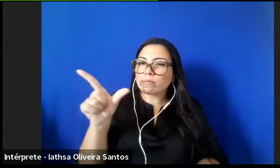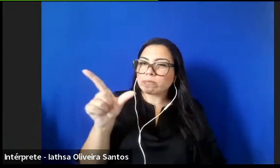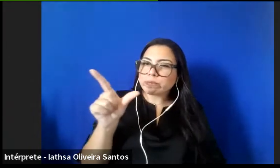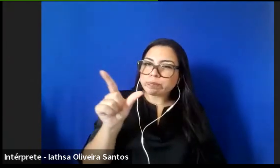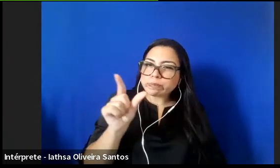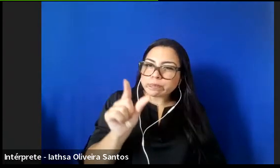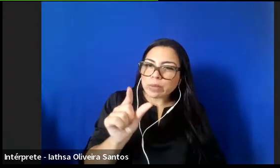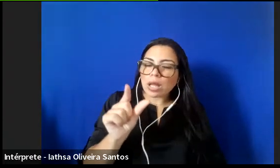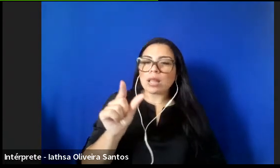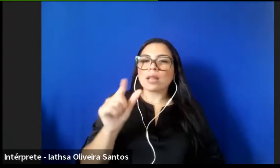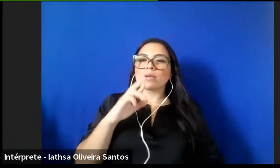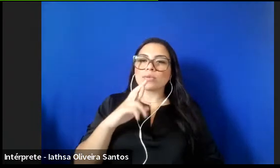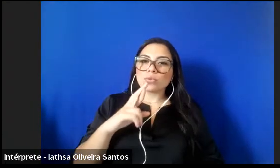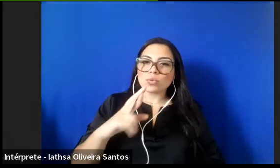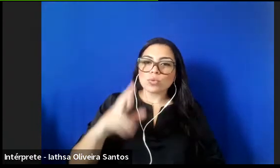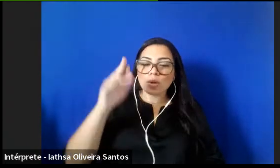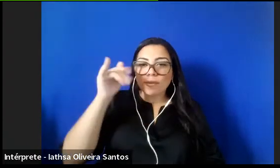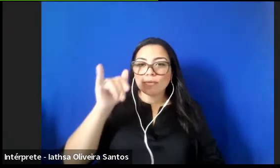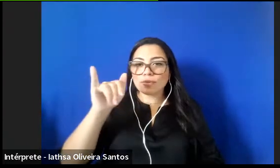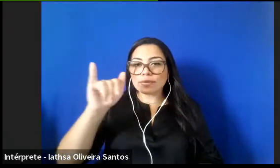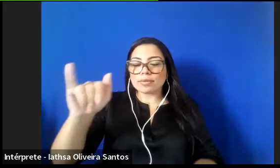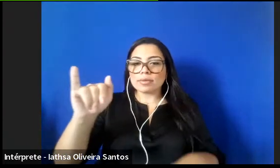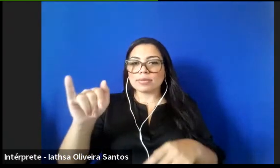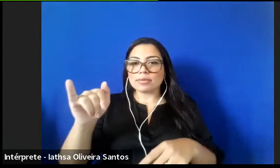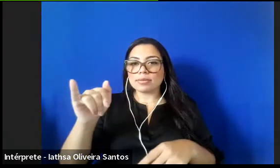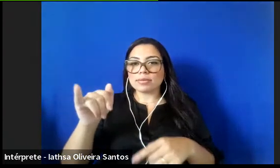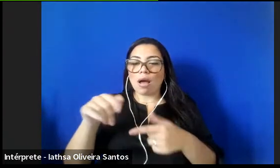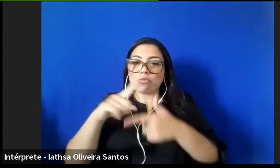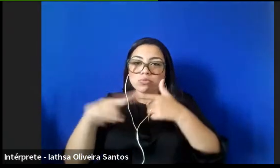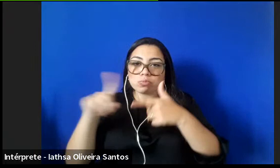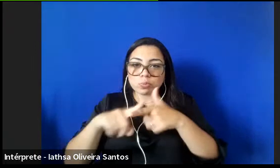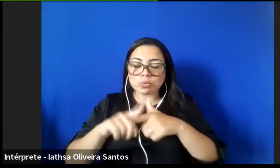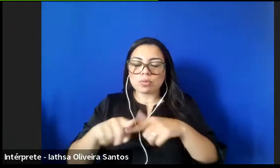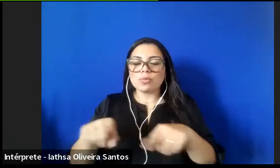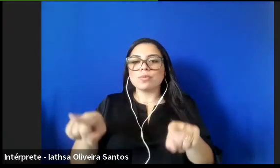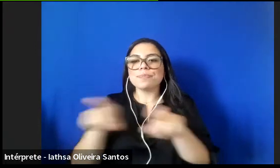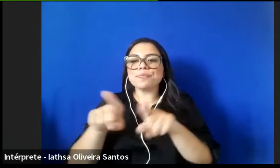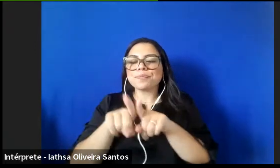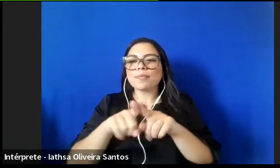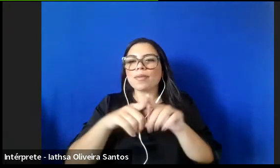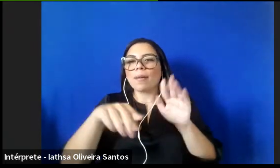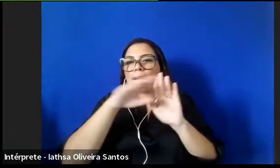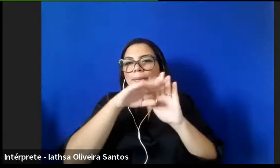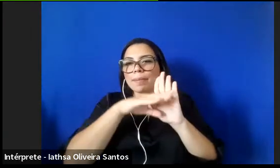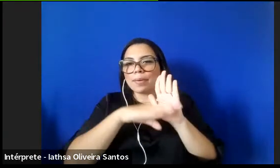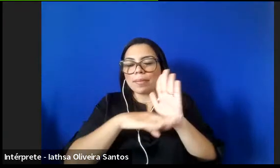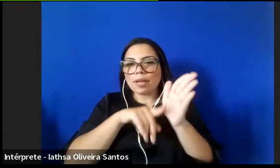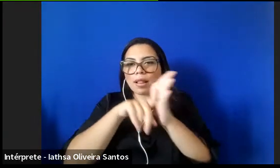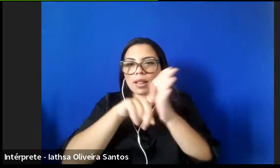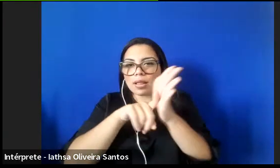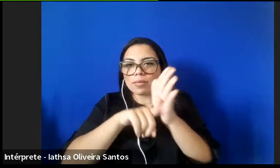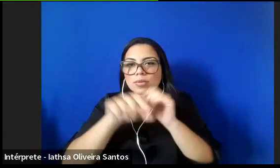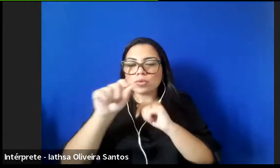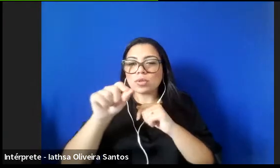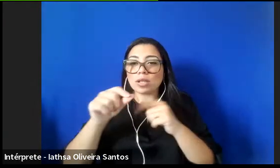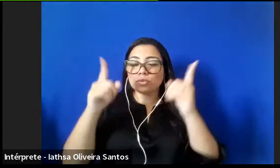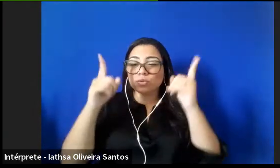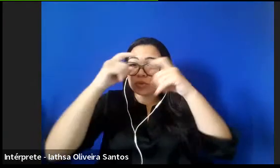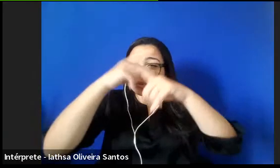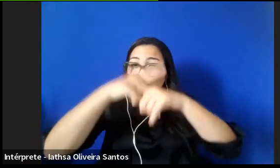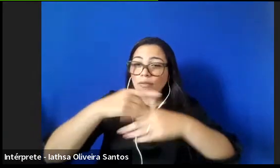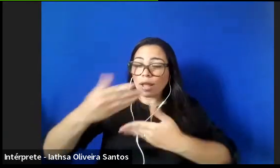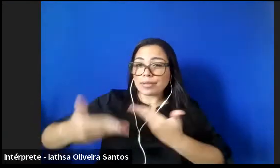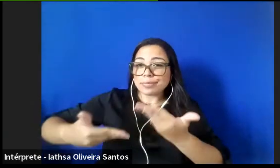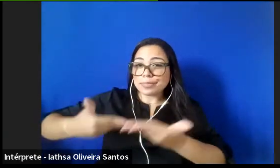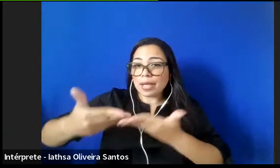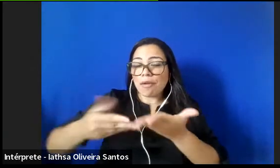das soluções desses conflitos. Agora, também foi relatado na pesquisa dificuldades, por exemplo, operacionais, falta